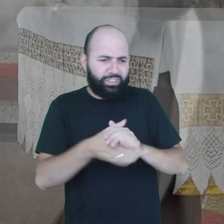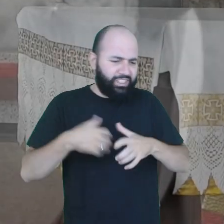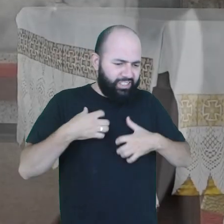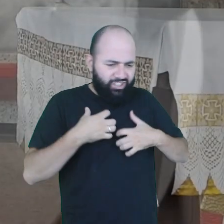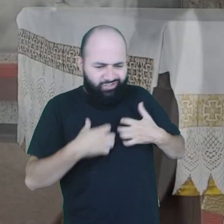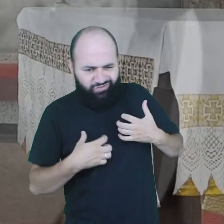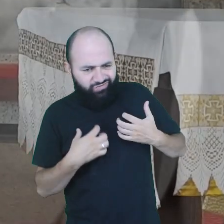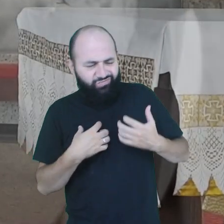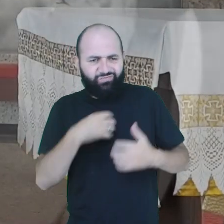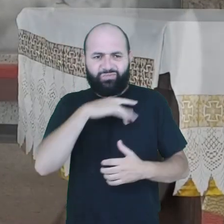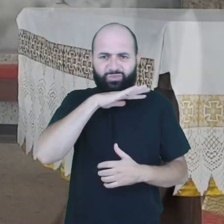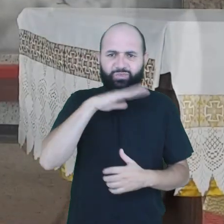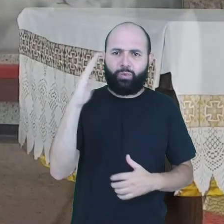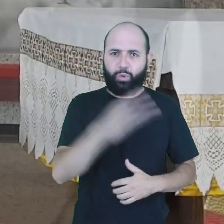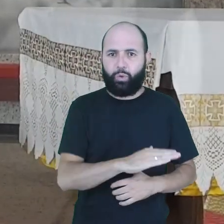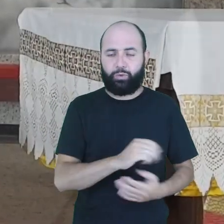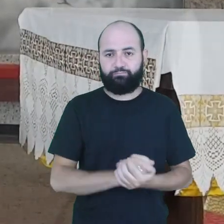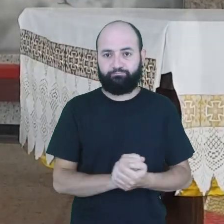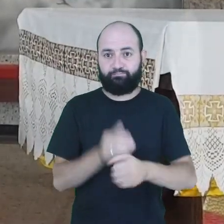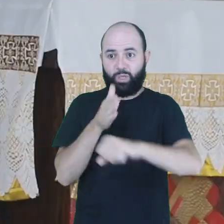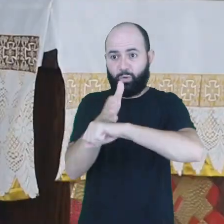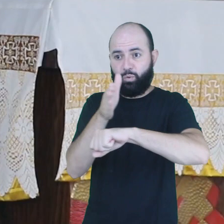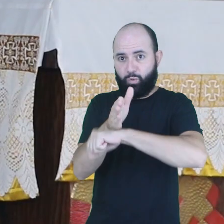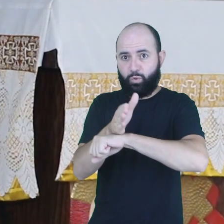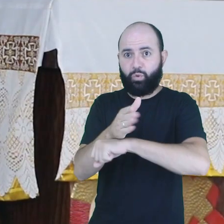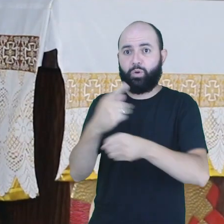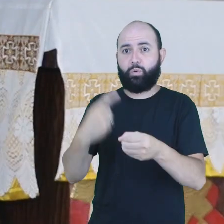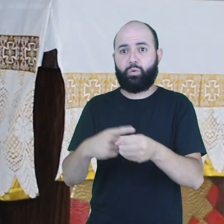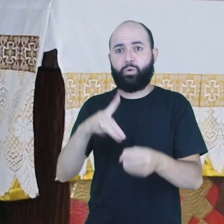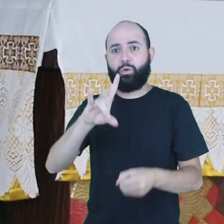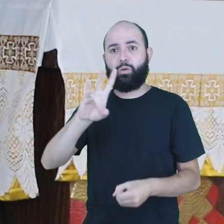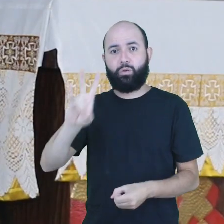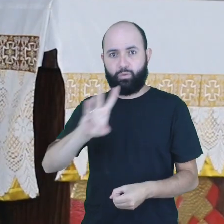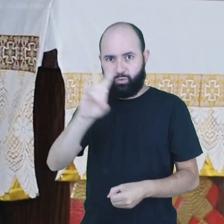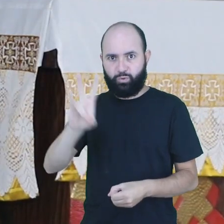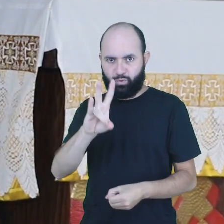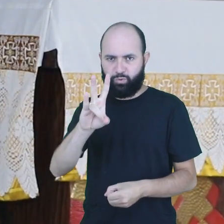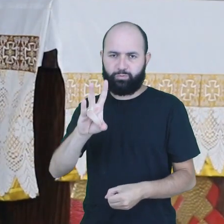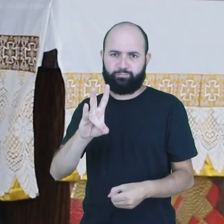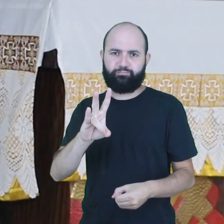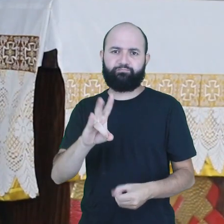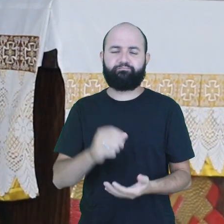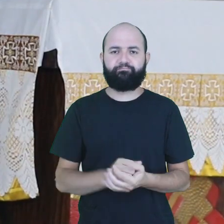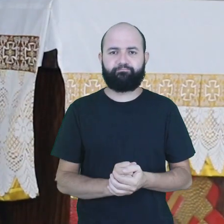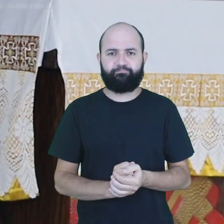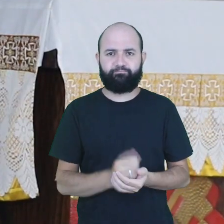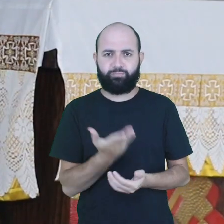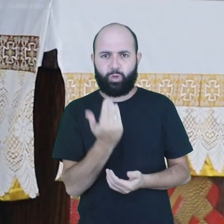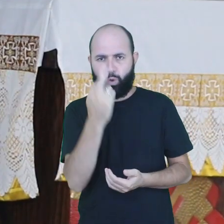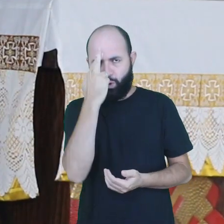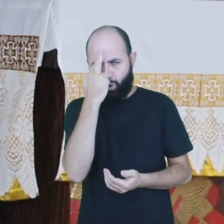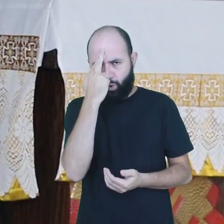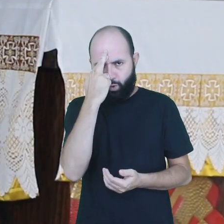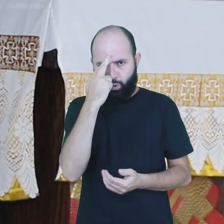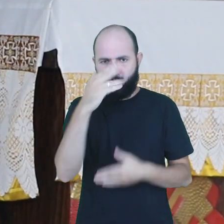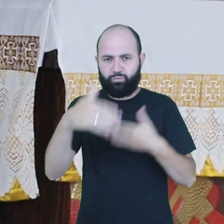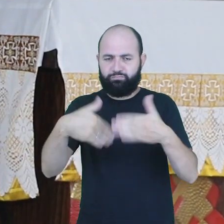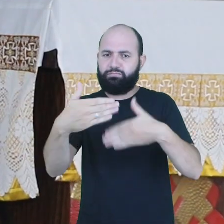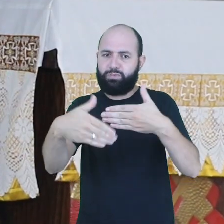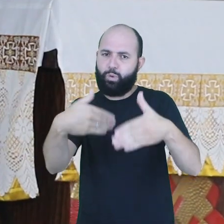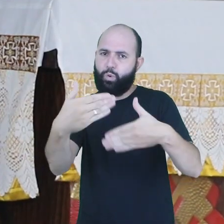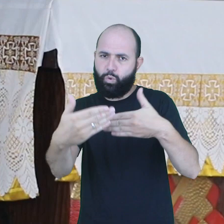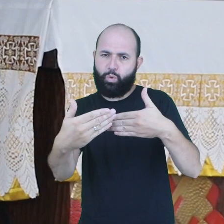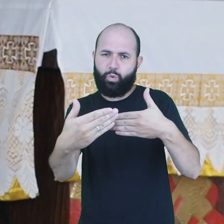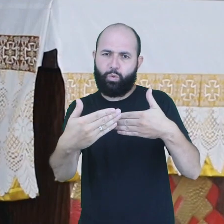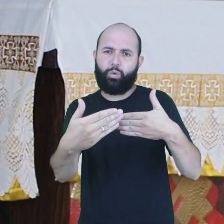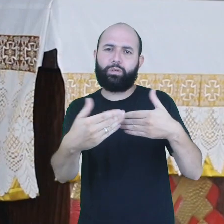e a gente foi para Vaiporã. Isso era depois do almoço. A gente chegou